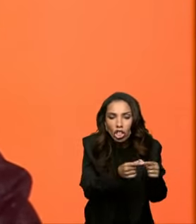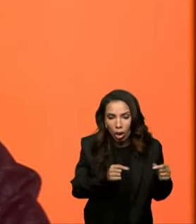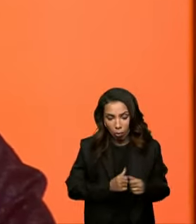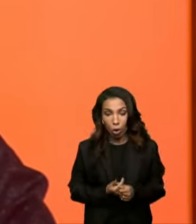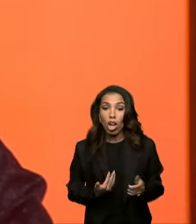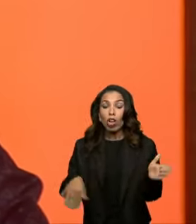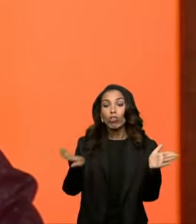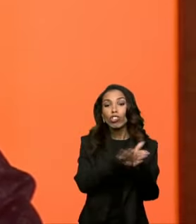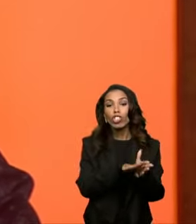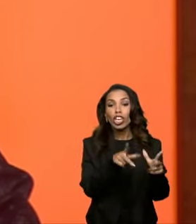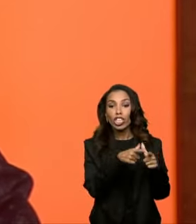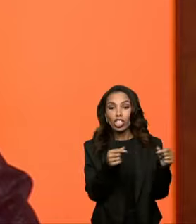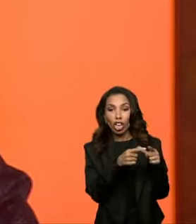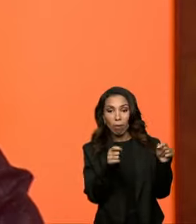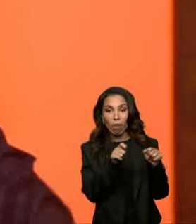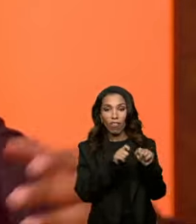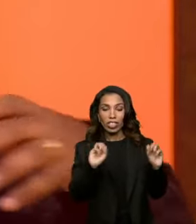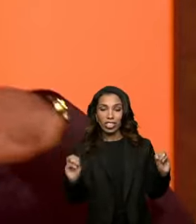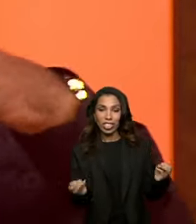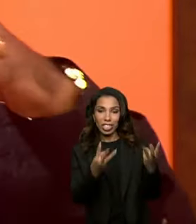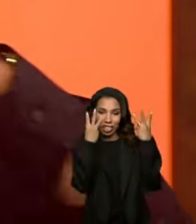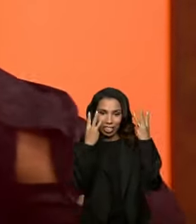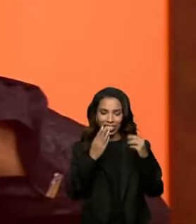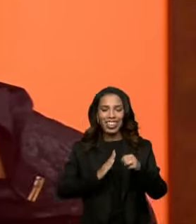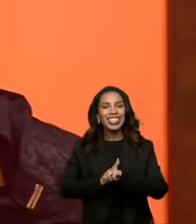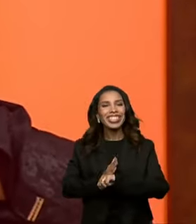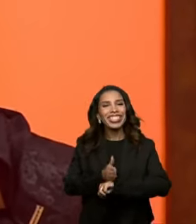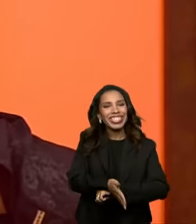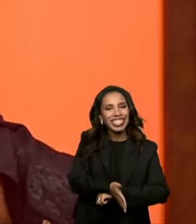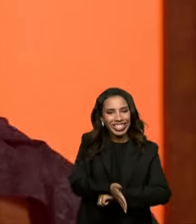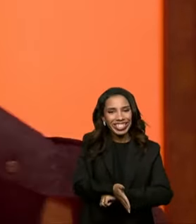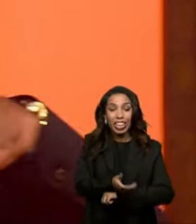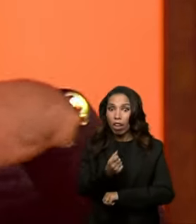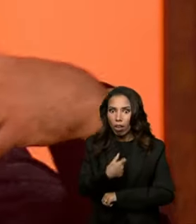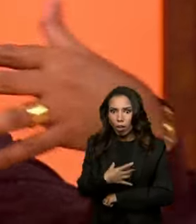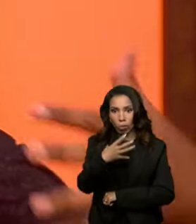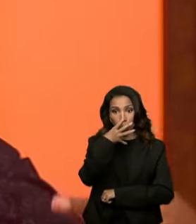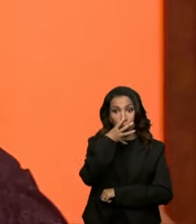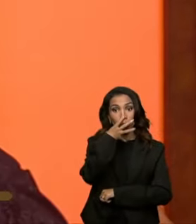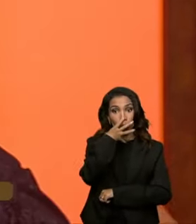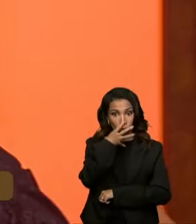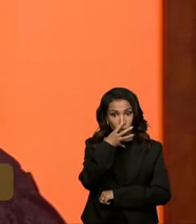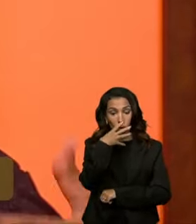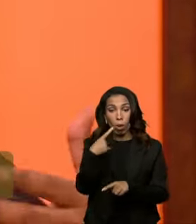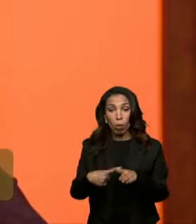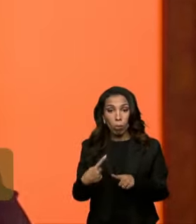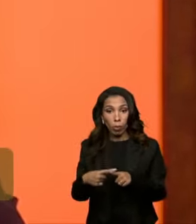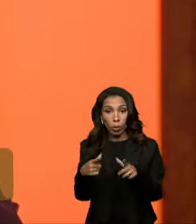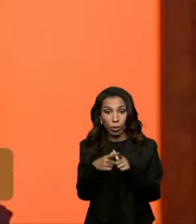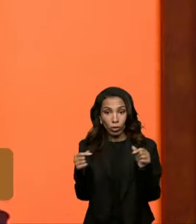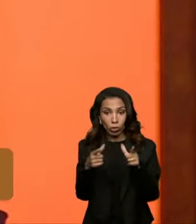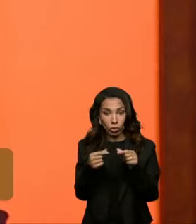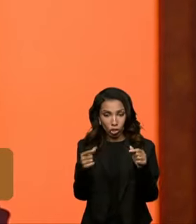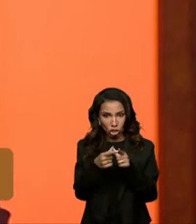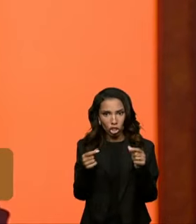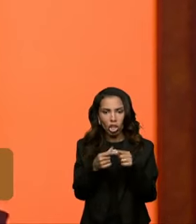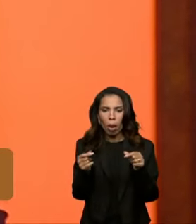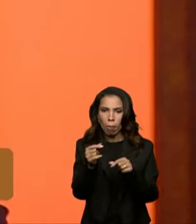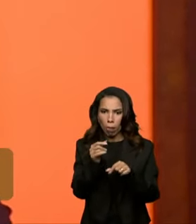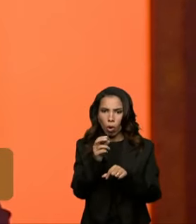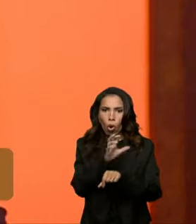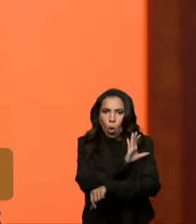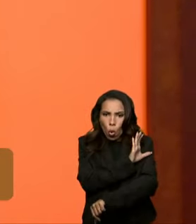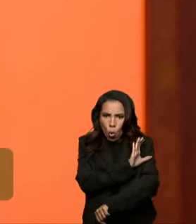no Japão para fazer show. Aí quando nós entramos, né? E é uma coisa que é impressionante, porque o japonês, ele abraça a cultura.